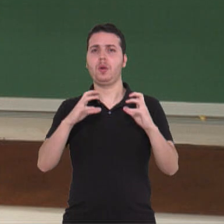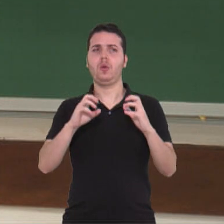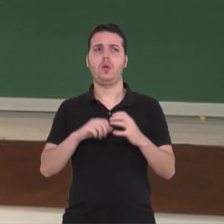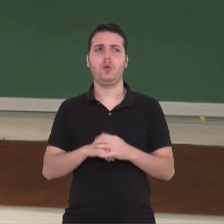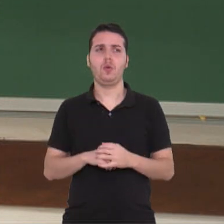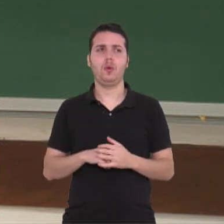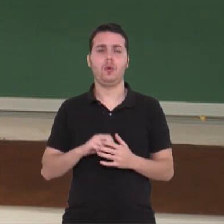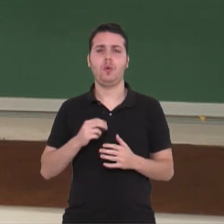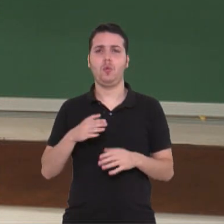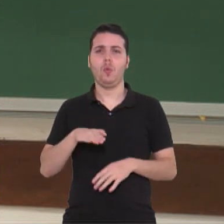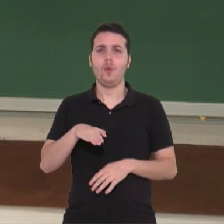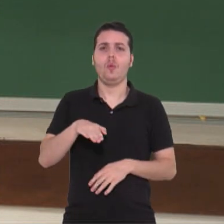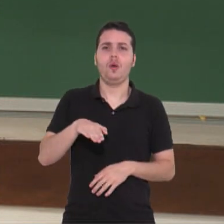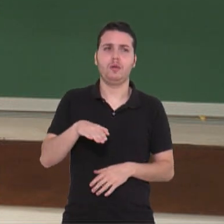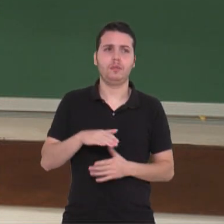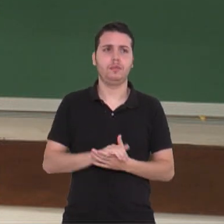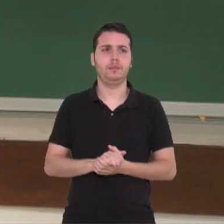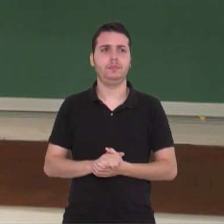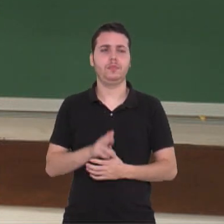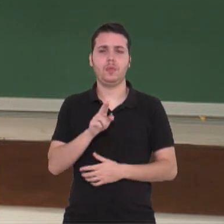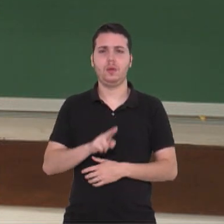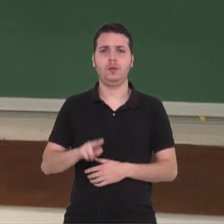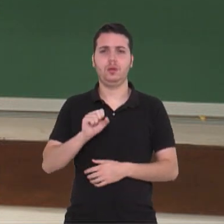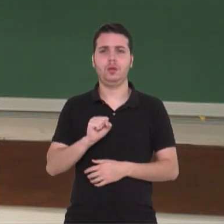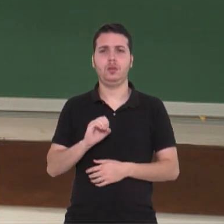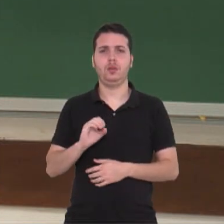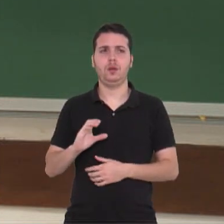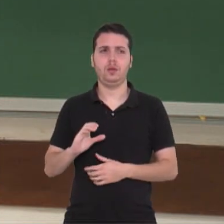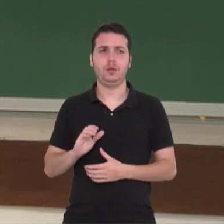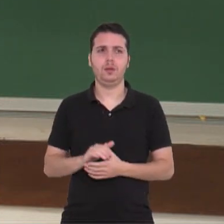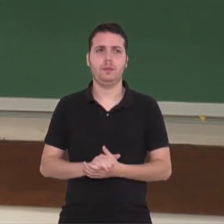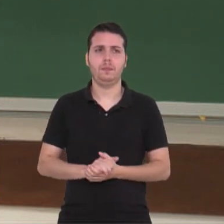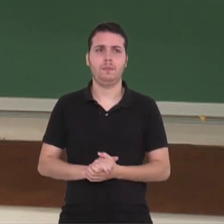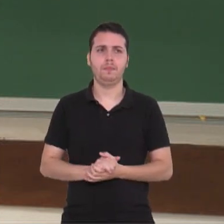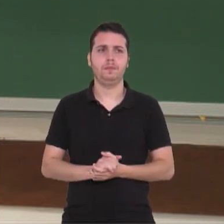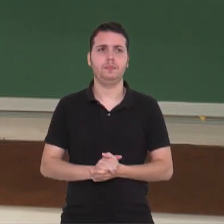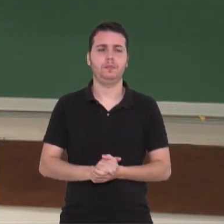estar numa freada. Também é utilizado esse sock.